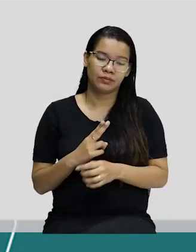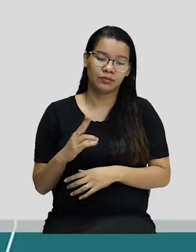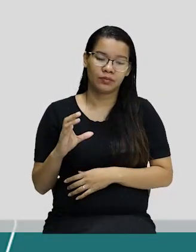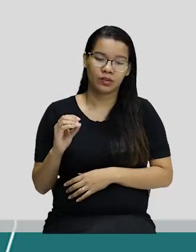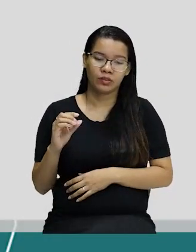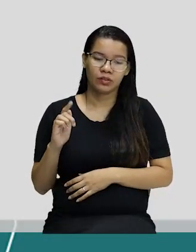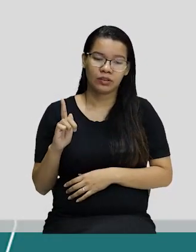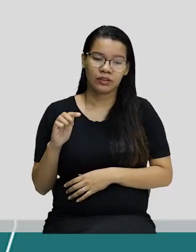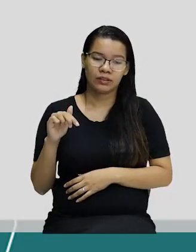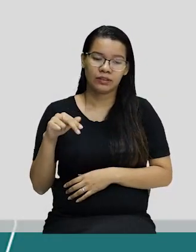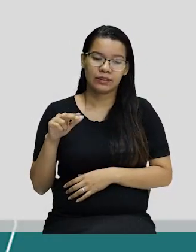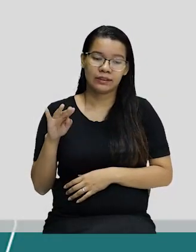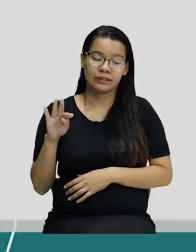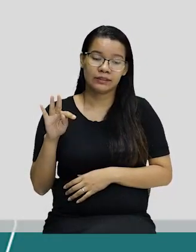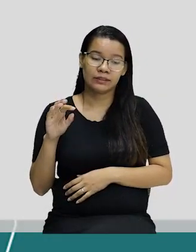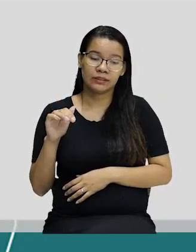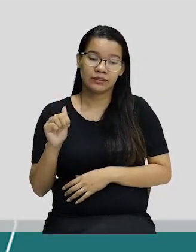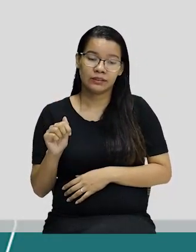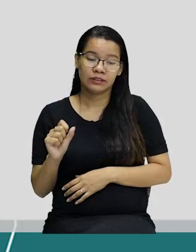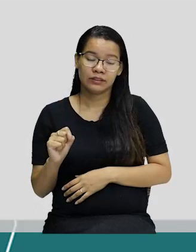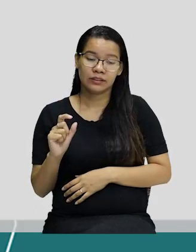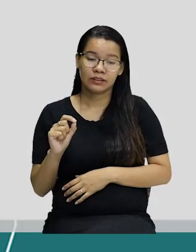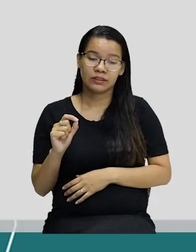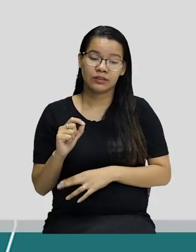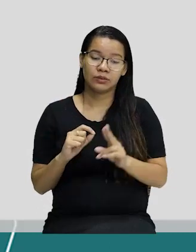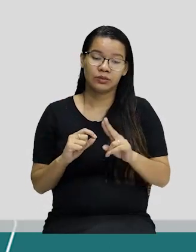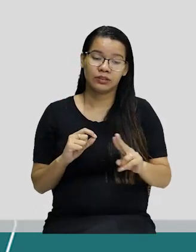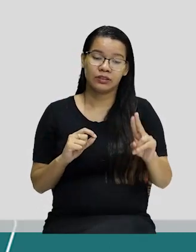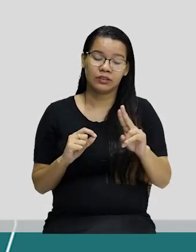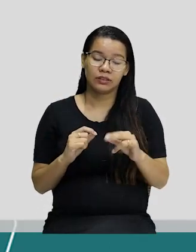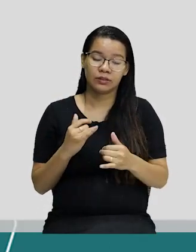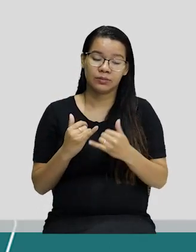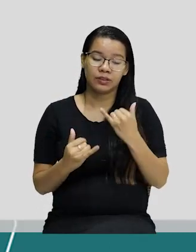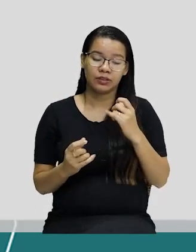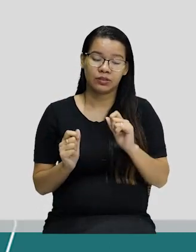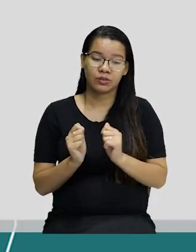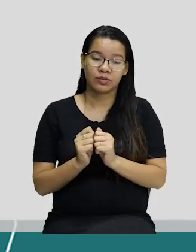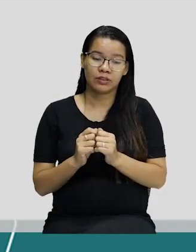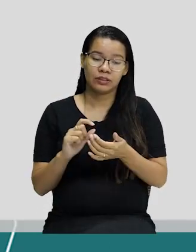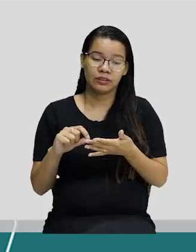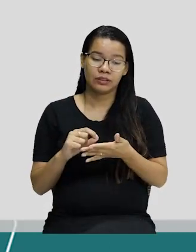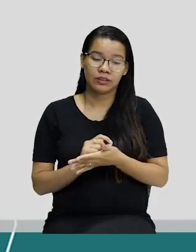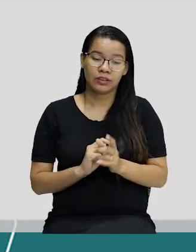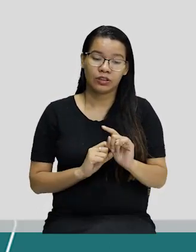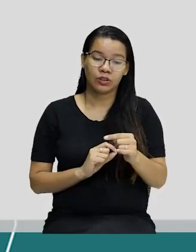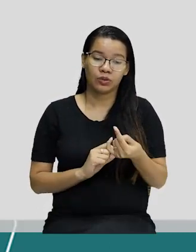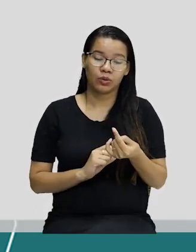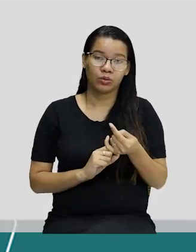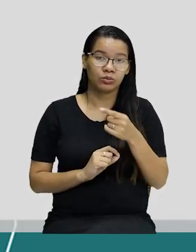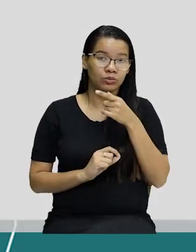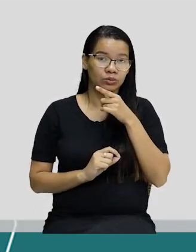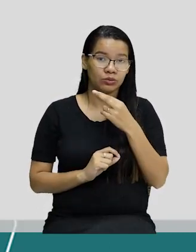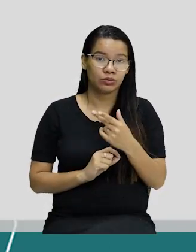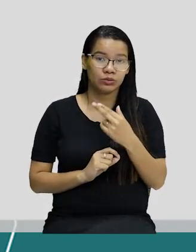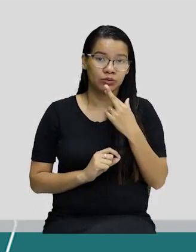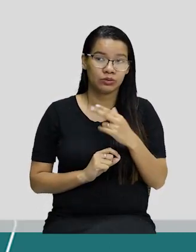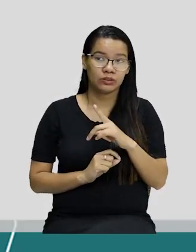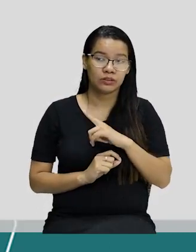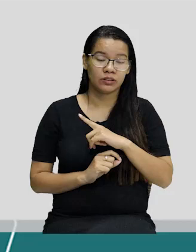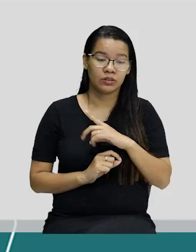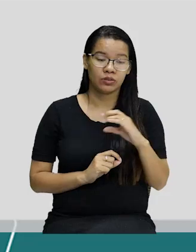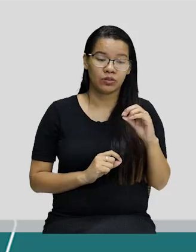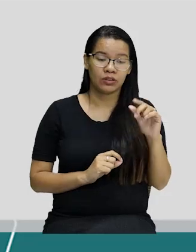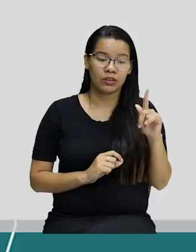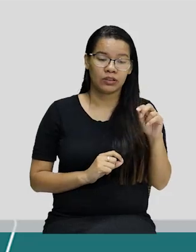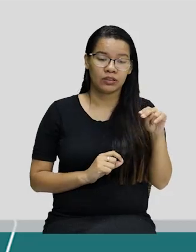estratégias muito utilizadas, são aquelas palavras que se parecem com a escrita em um outro idioma. Existem cognatos